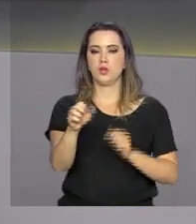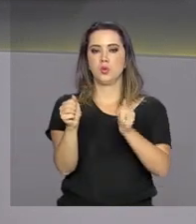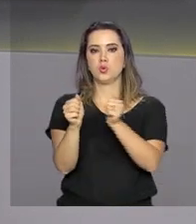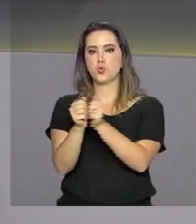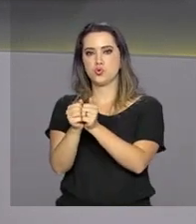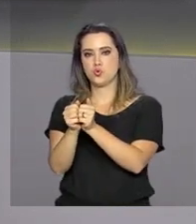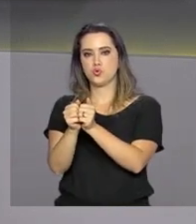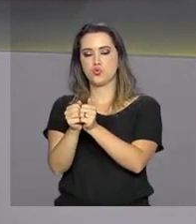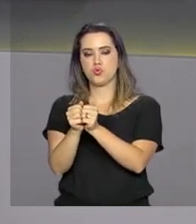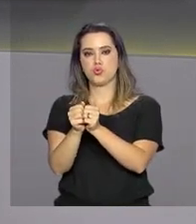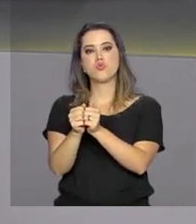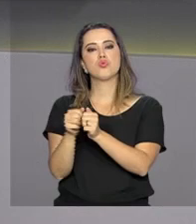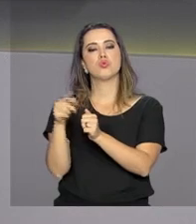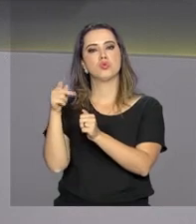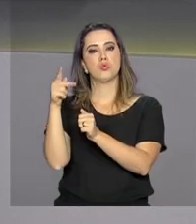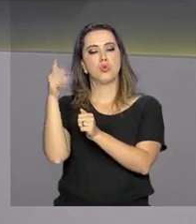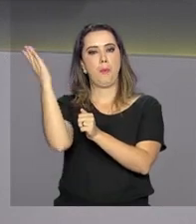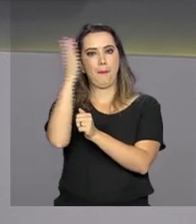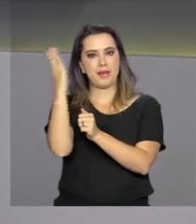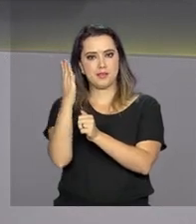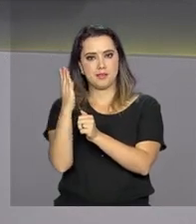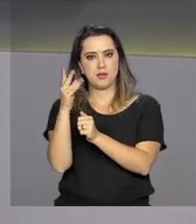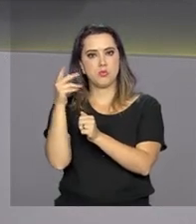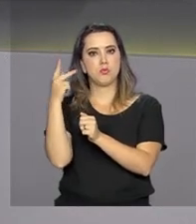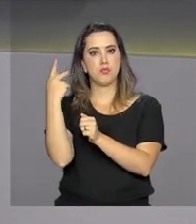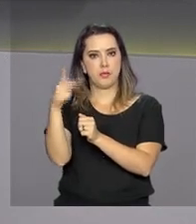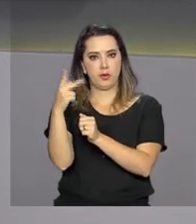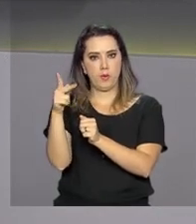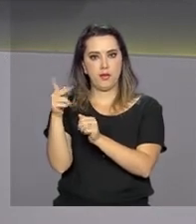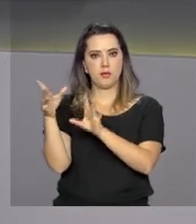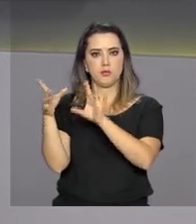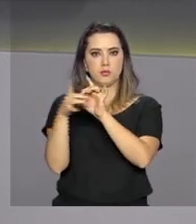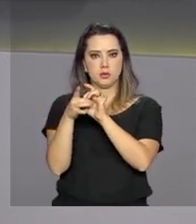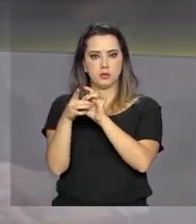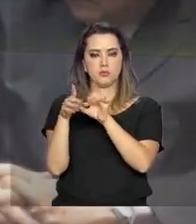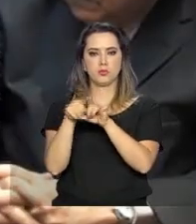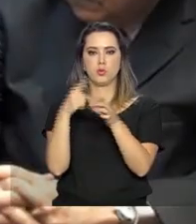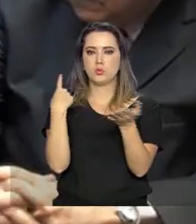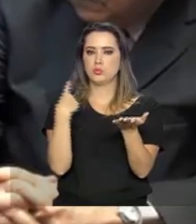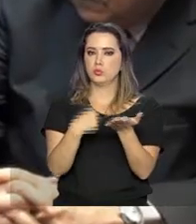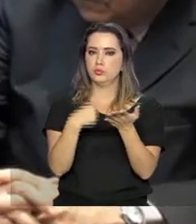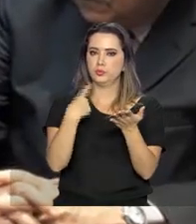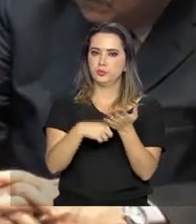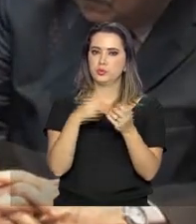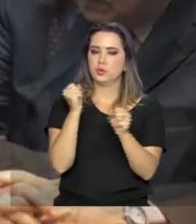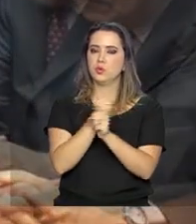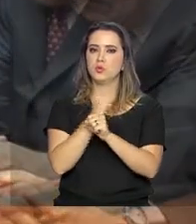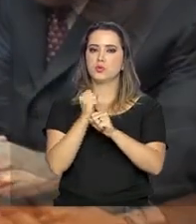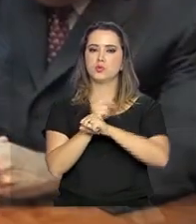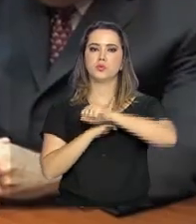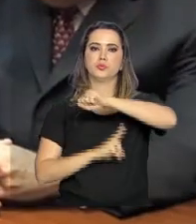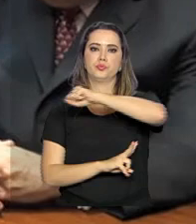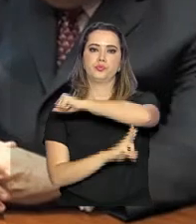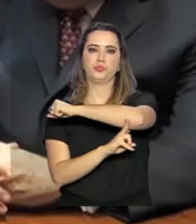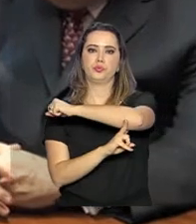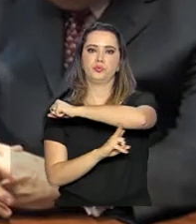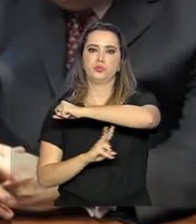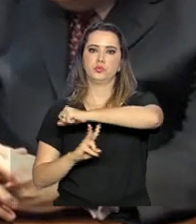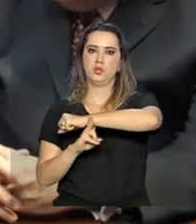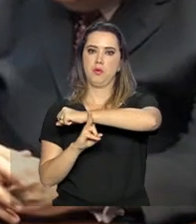aloísio nunes ferreira e do paraguai e lá duas h assinaram um acordo para a construção de uma ponte internacional